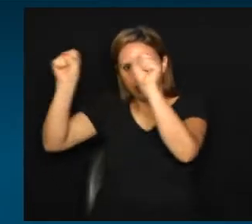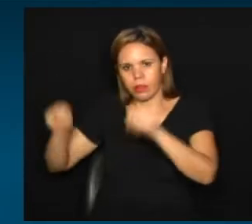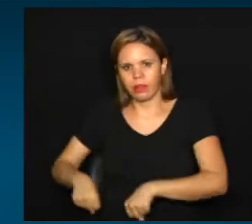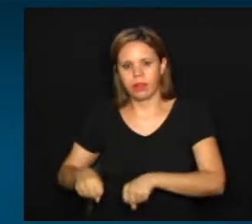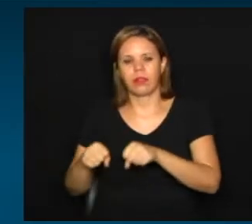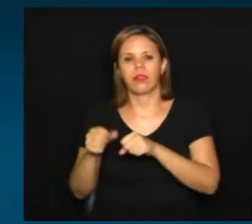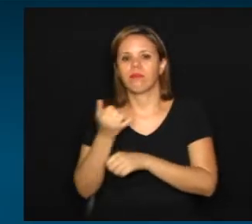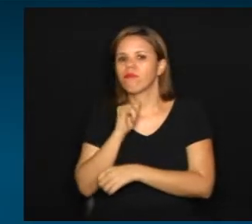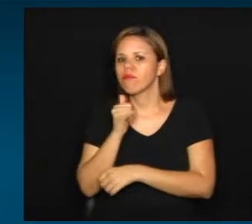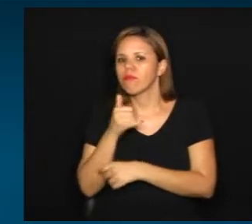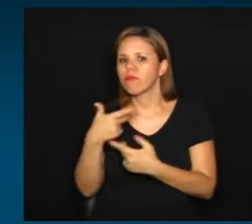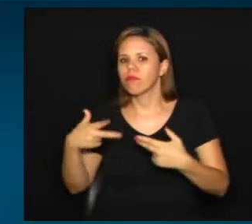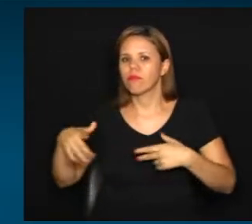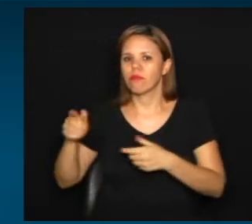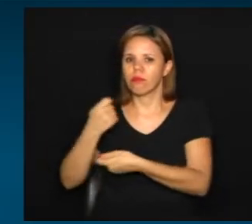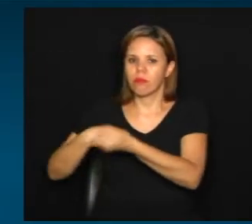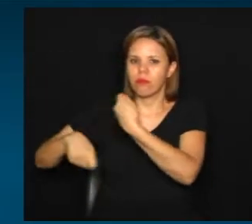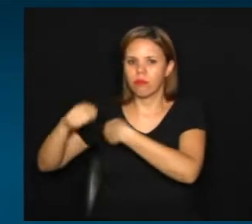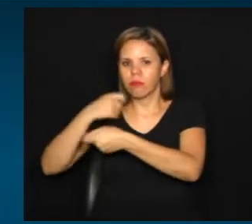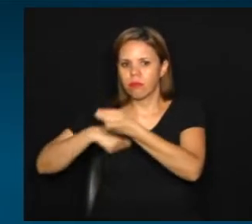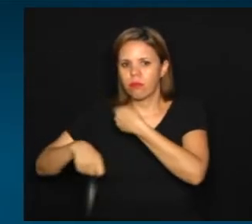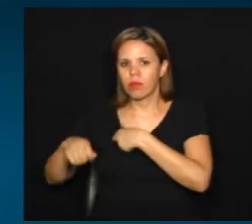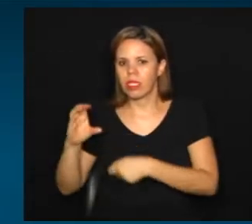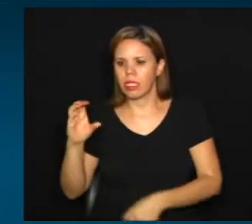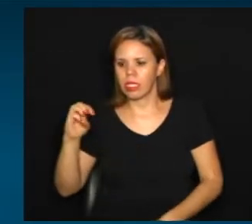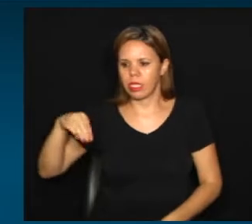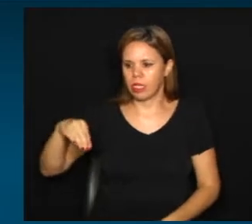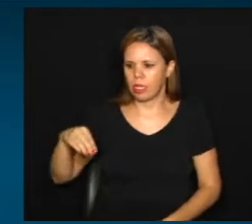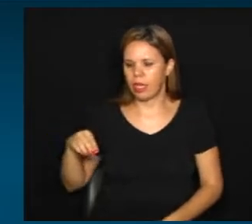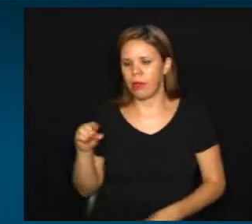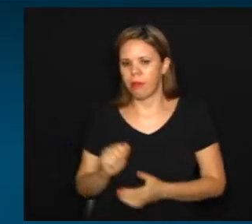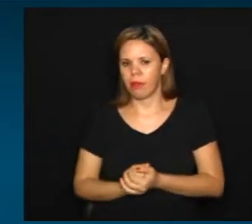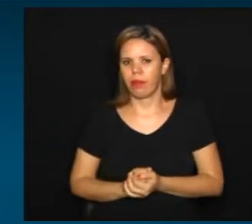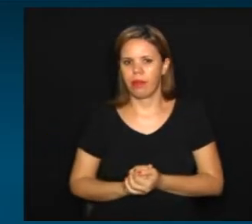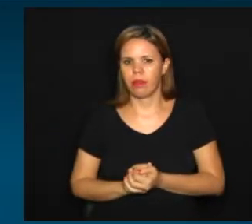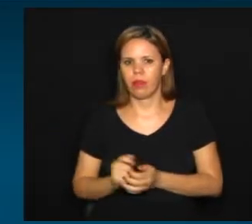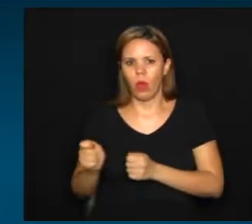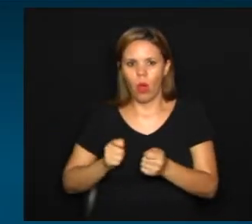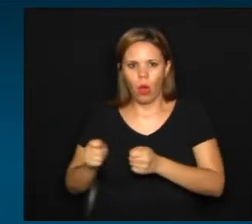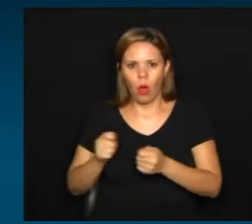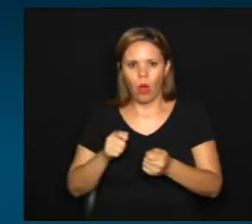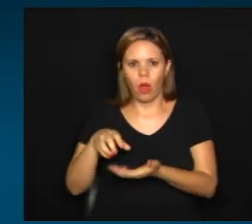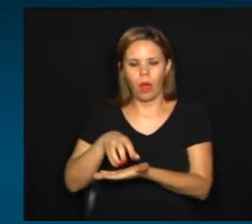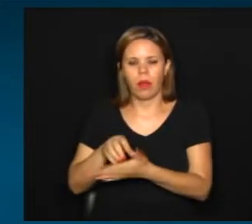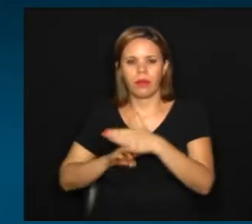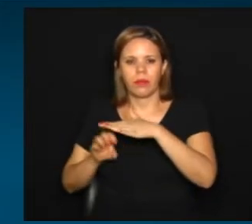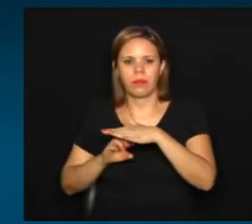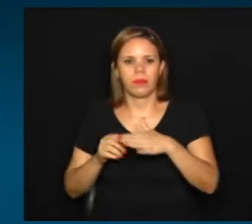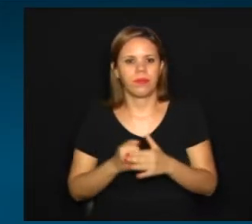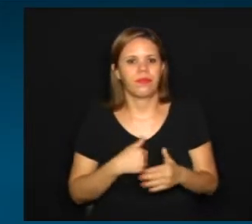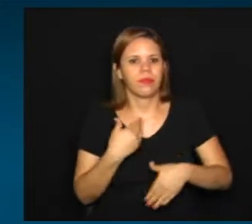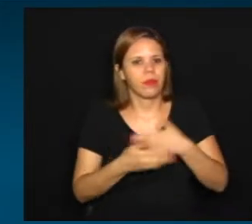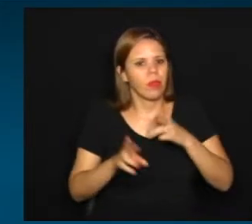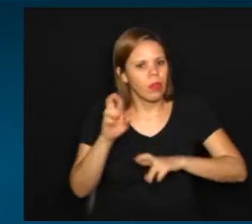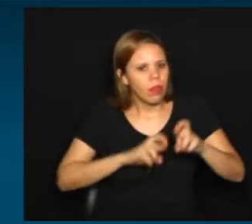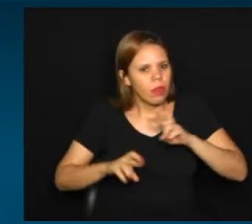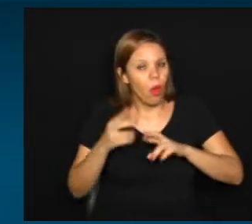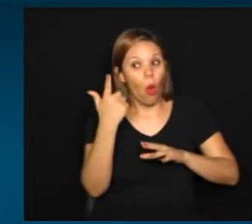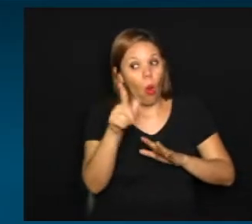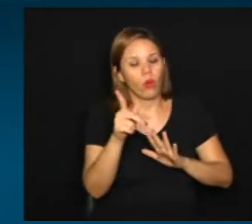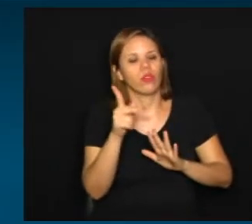de energia e administrador da CM Comandos Lineares, empresa regional. Na sequência, será analisado